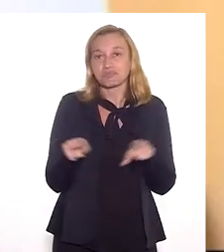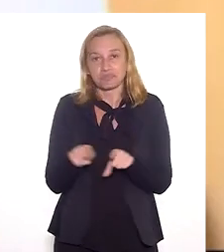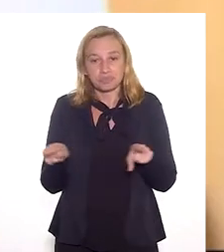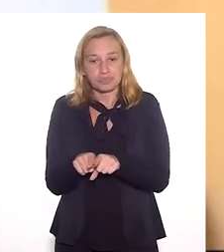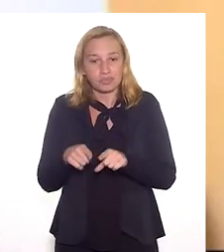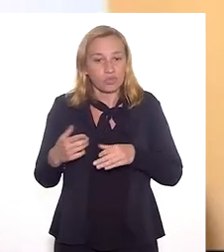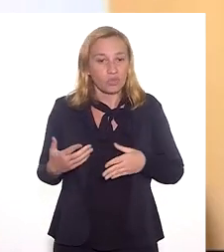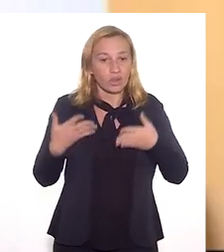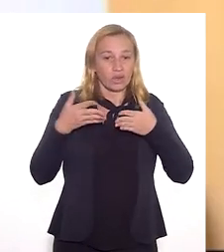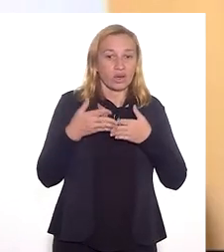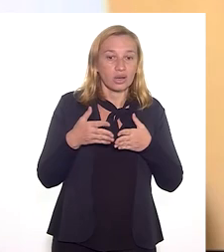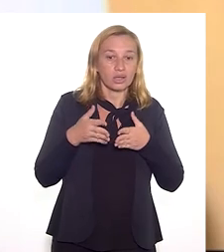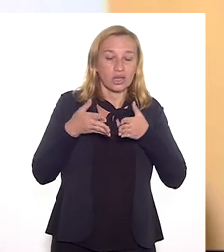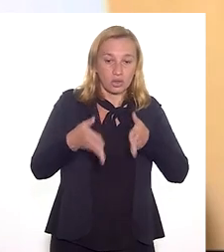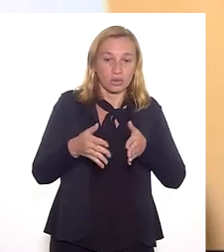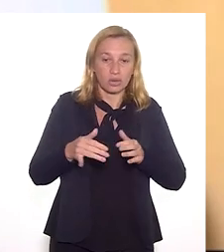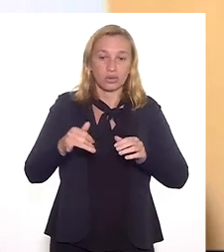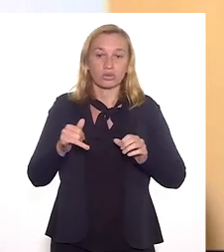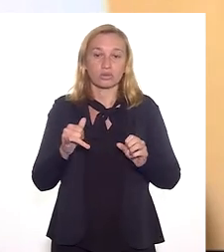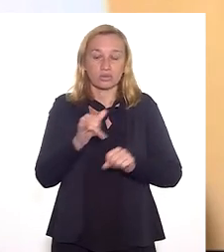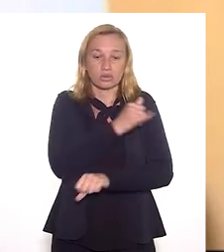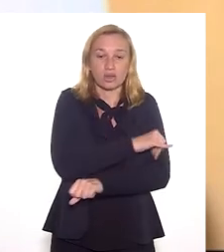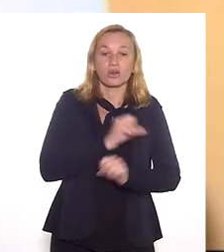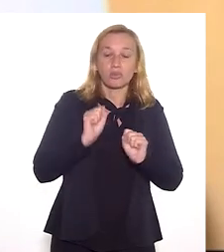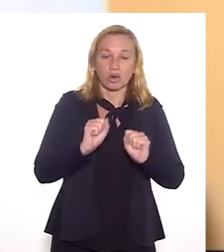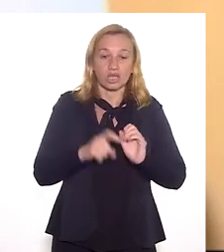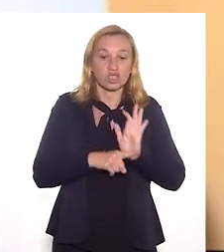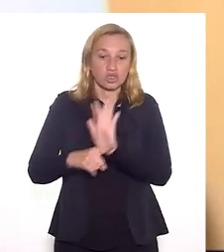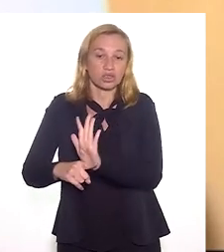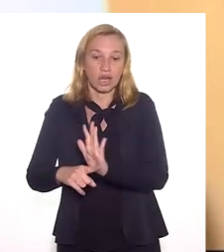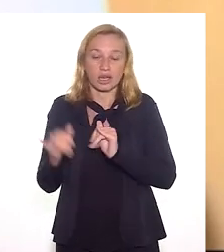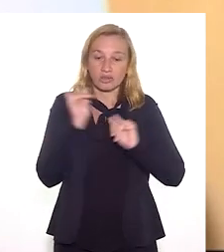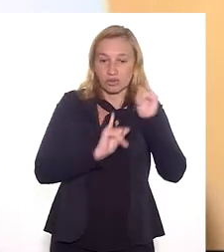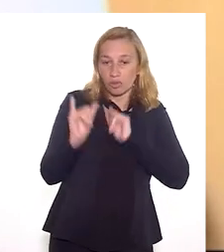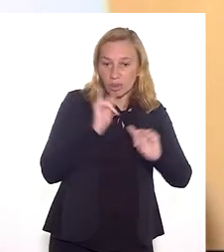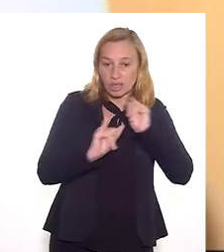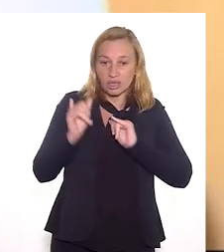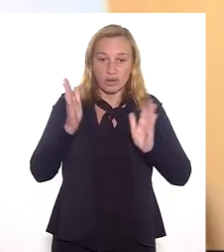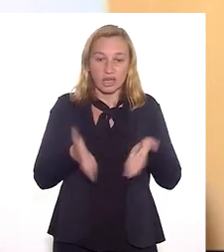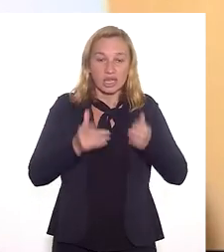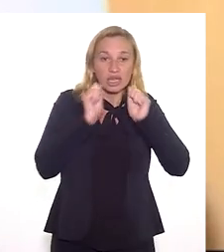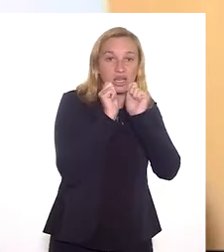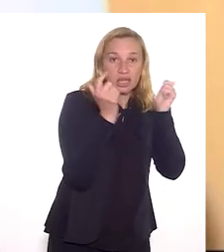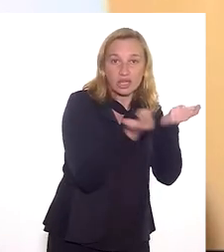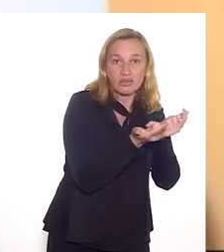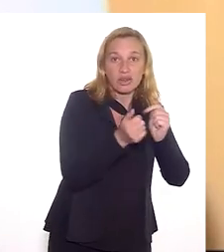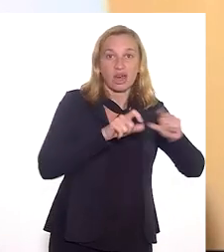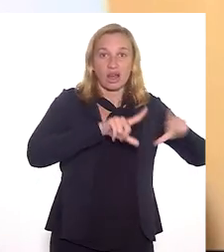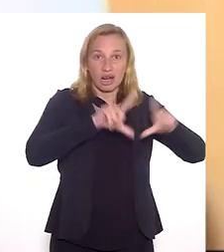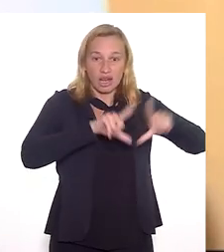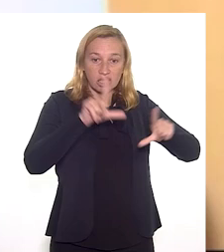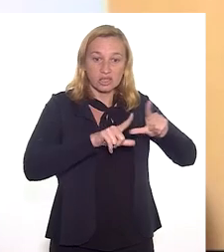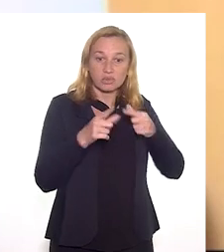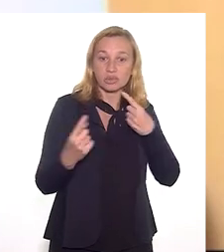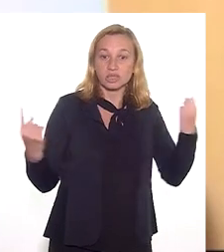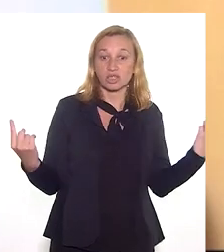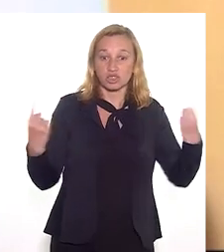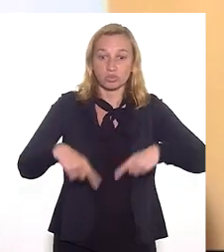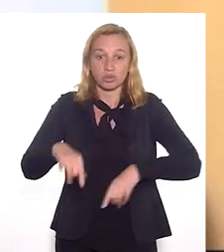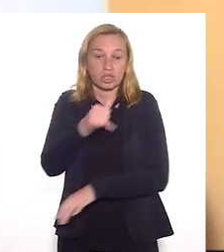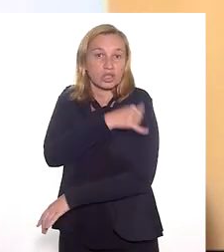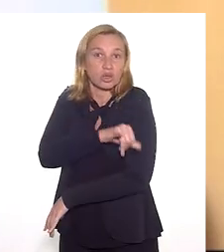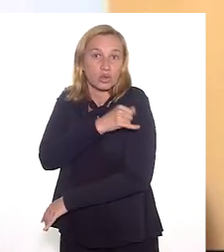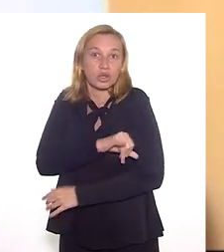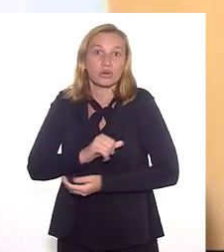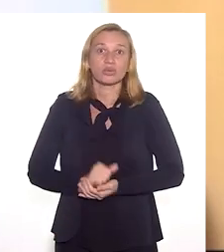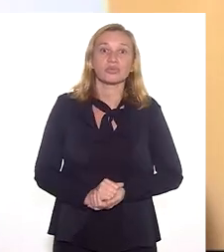a gente acredita também que o fórum pode ajudar nesse processo, trazendo a informação aqui na TV Alerj, né,